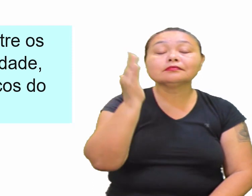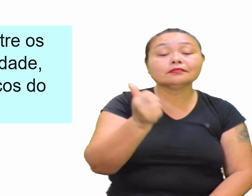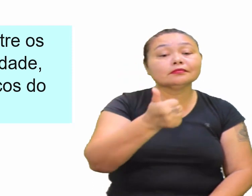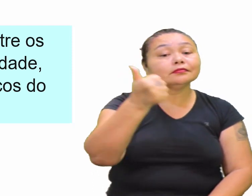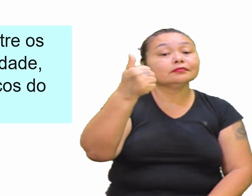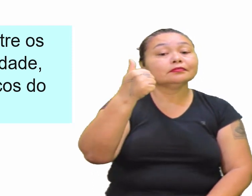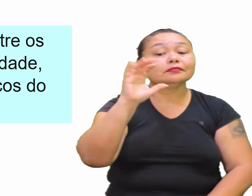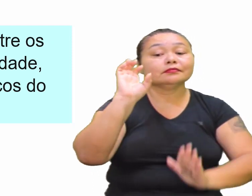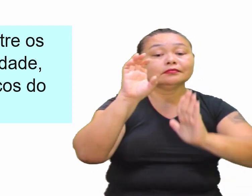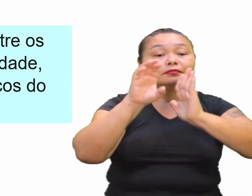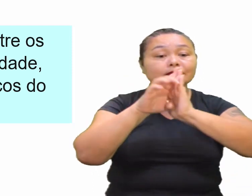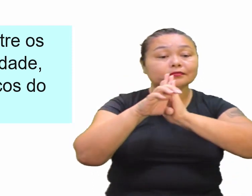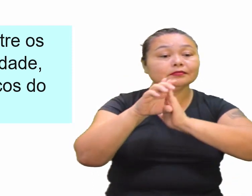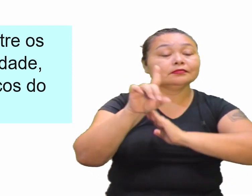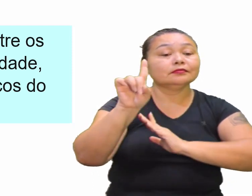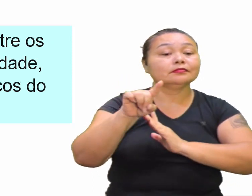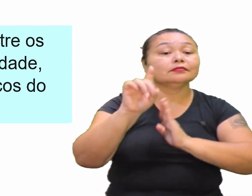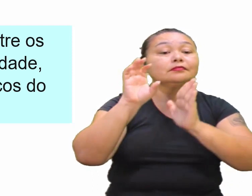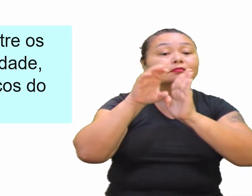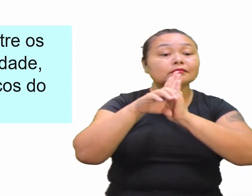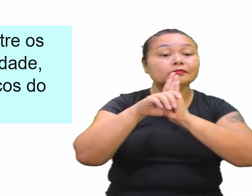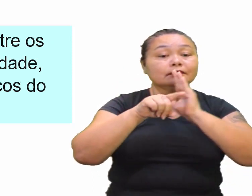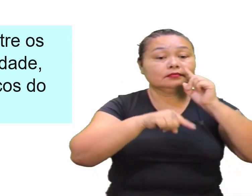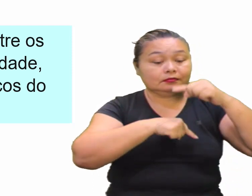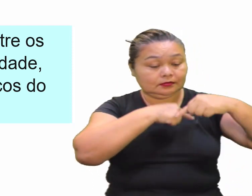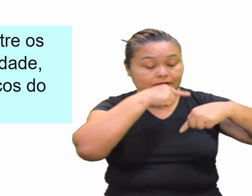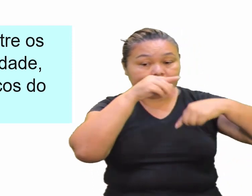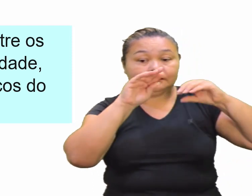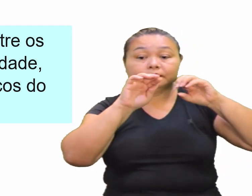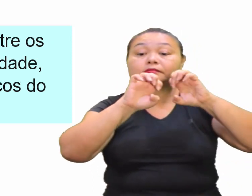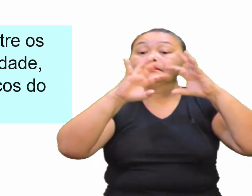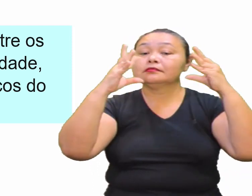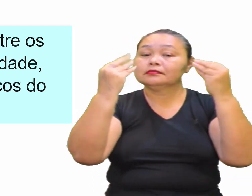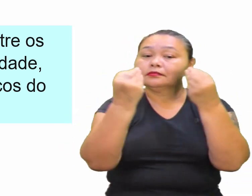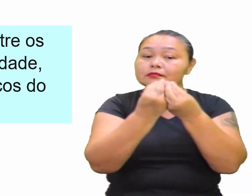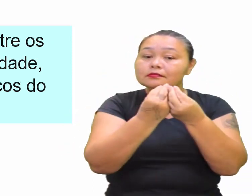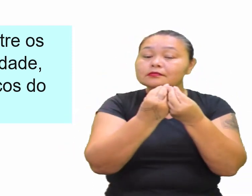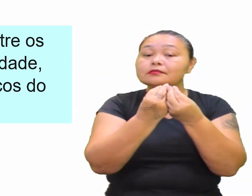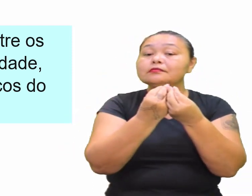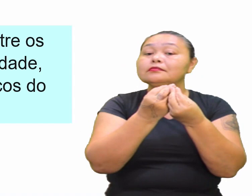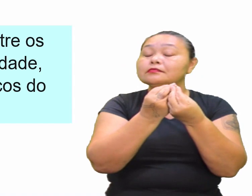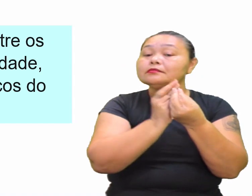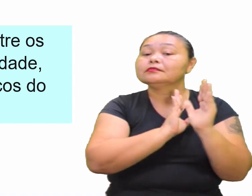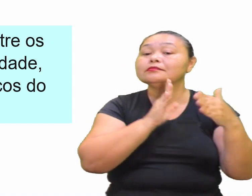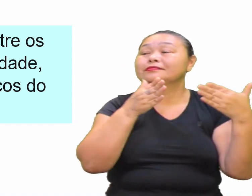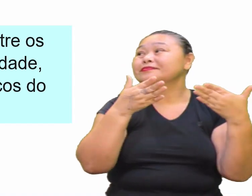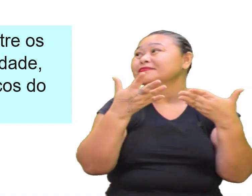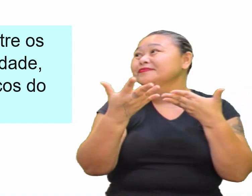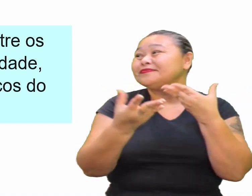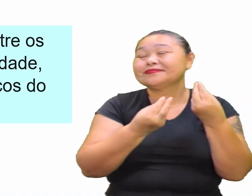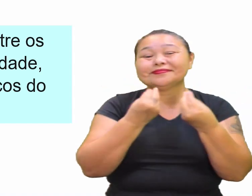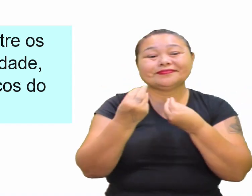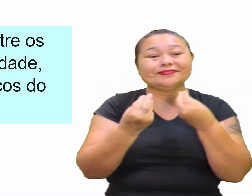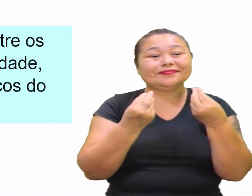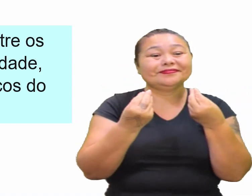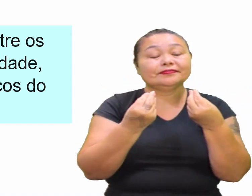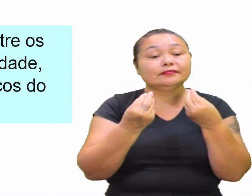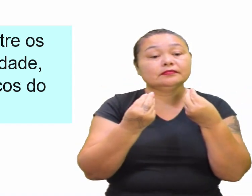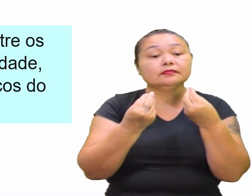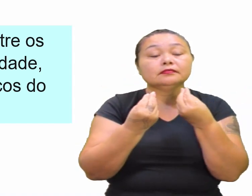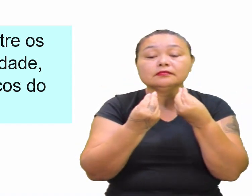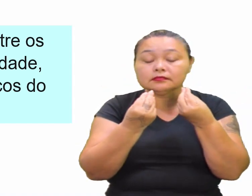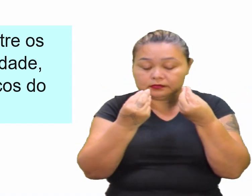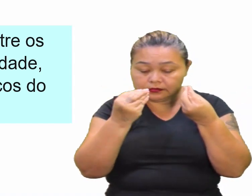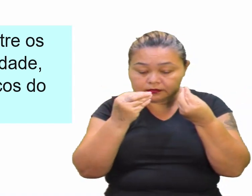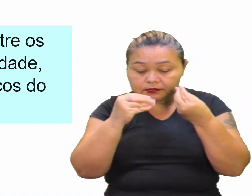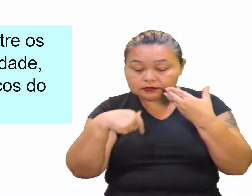esse conceito. Né? Vamos lá, gente. O conceito de sucessão ecológica diz respeito à forma